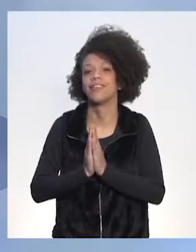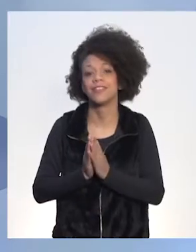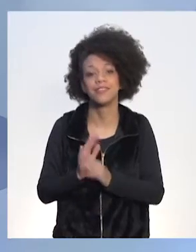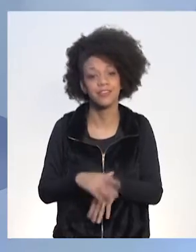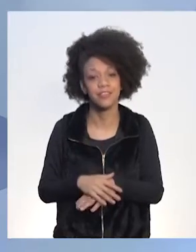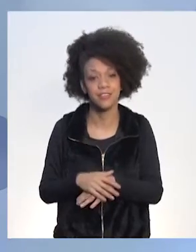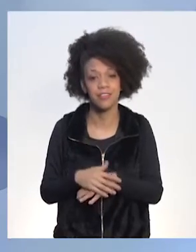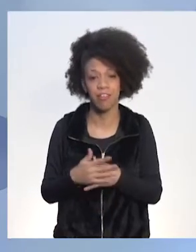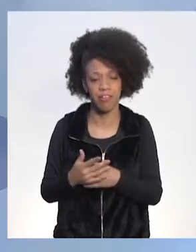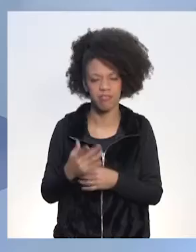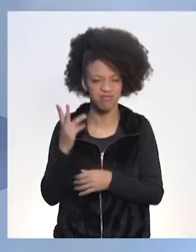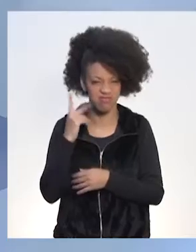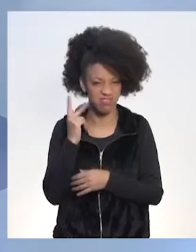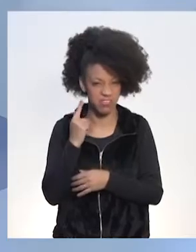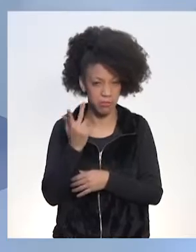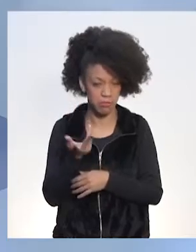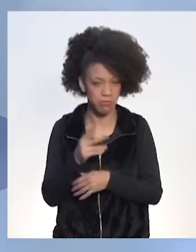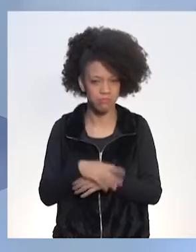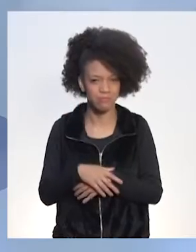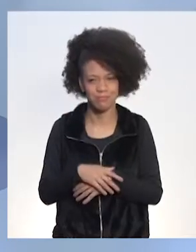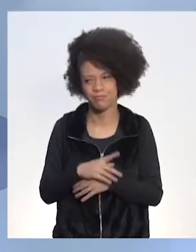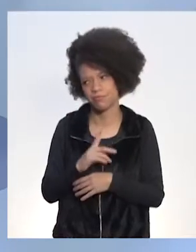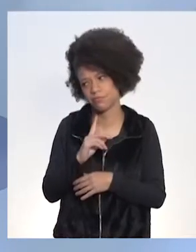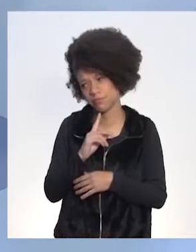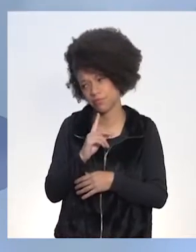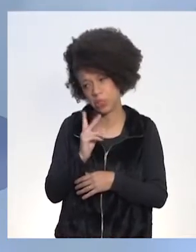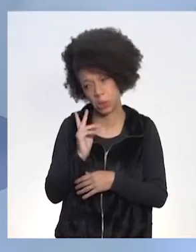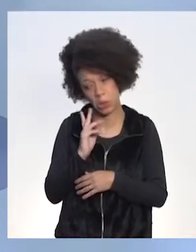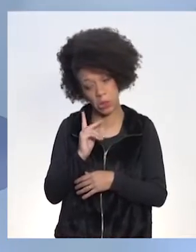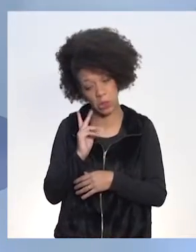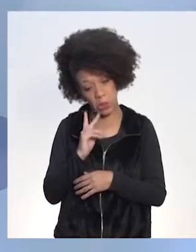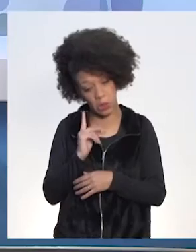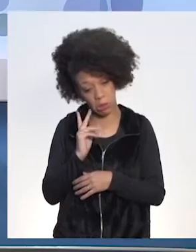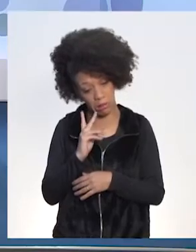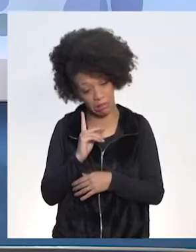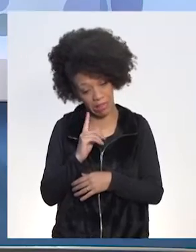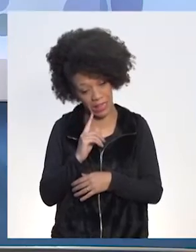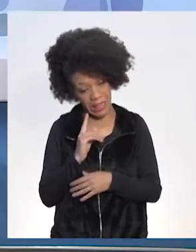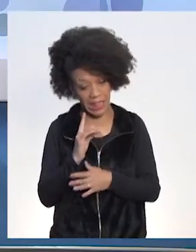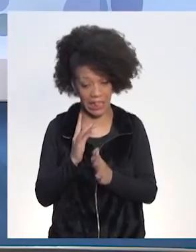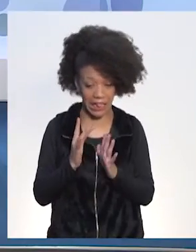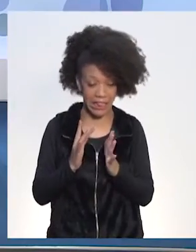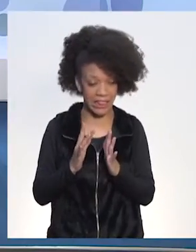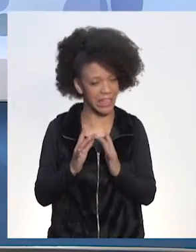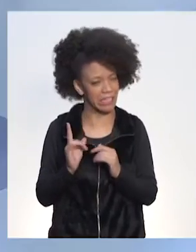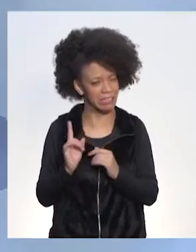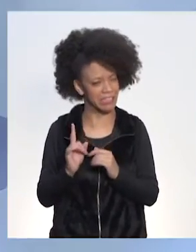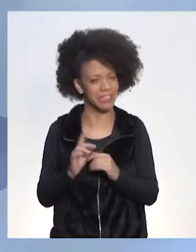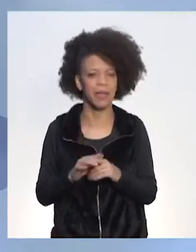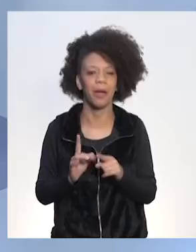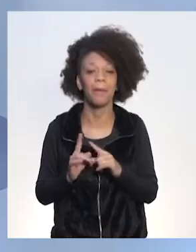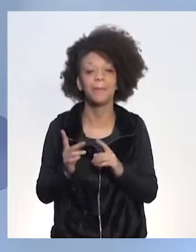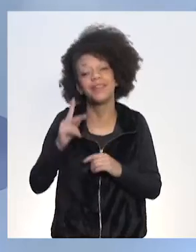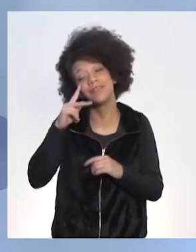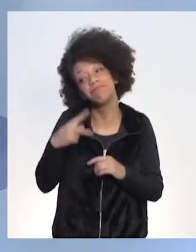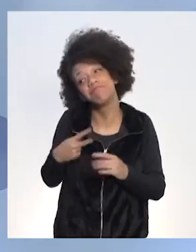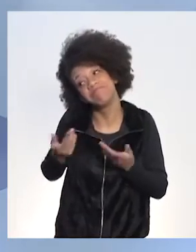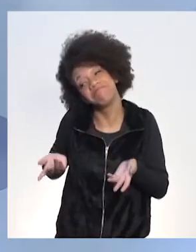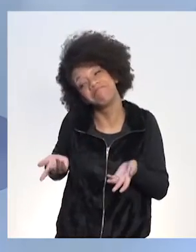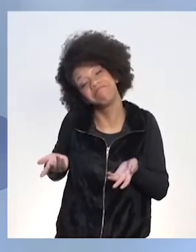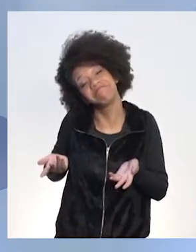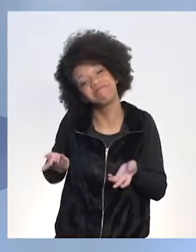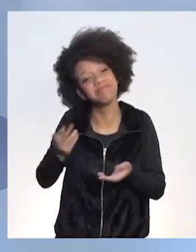das contas? Somos normais, né? Pois é, normal. Não fala que a gente é normal, porque a gente não é normal, não. Tá A gente é humano.